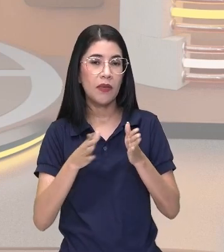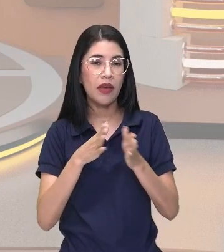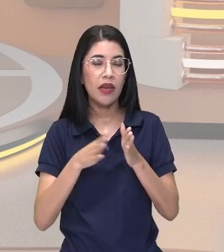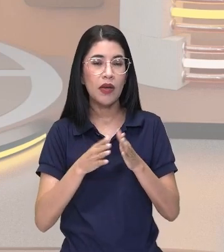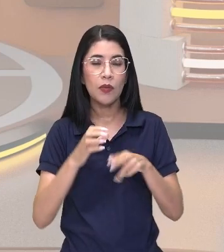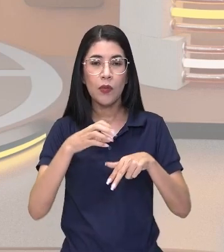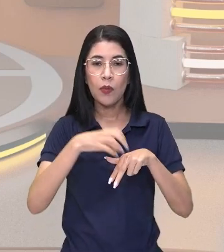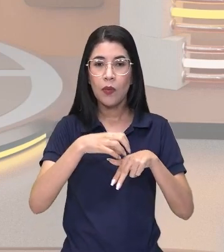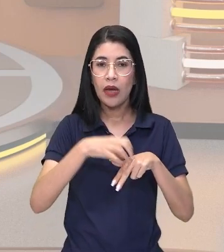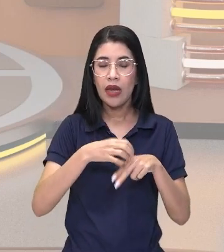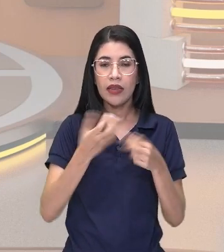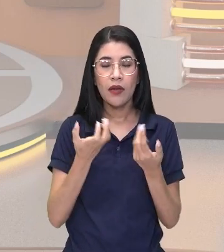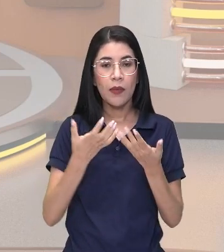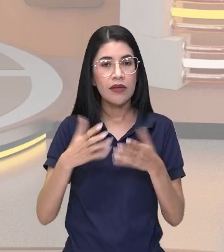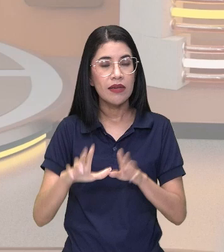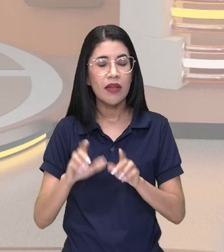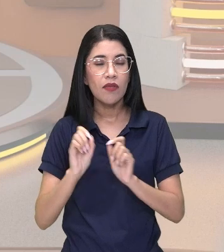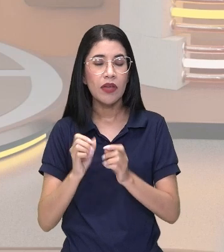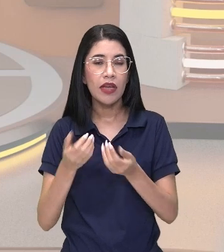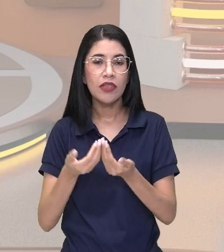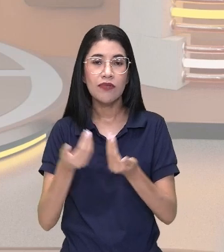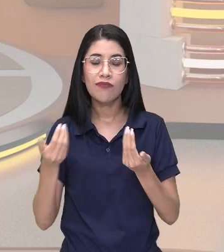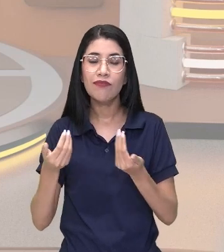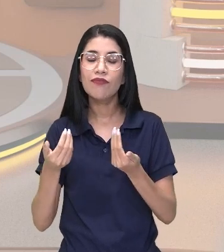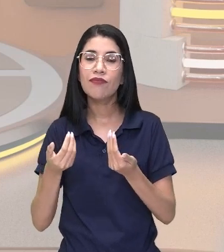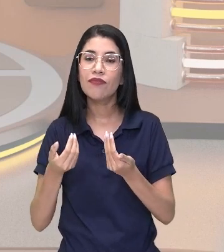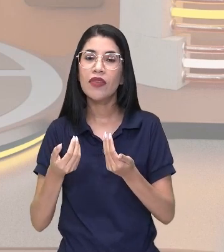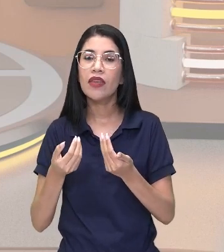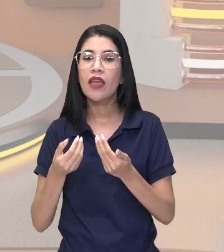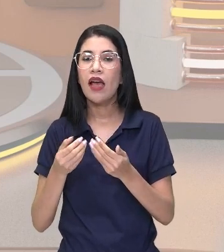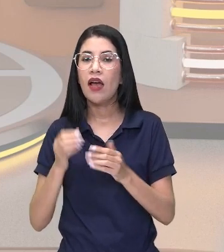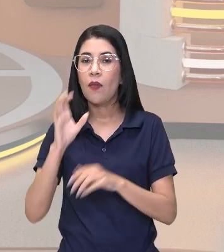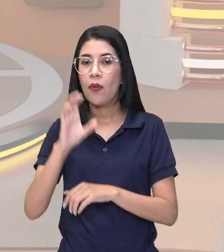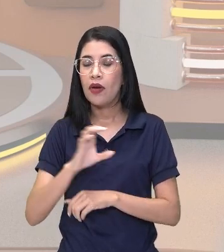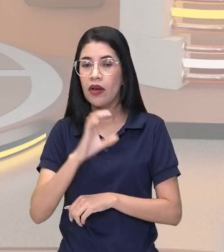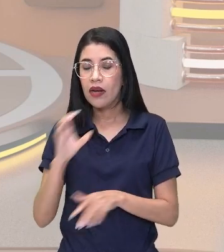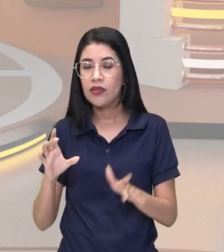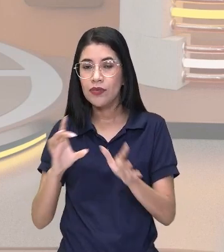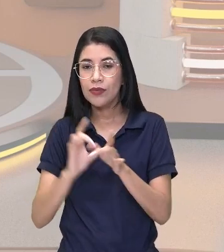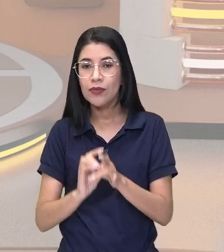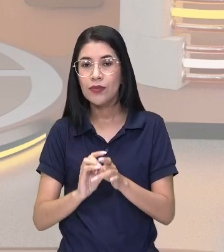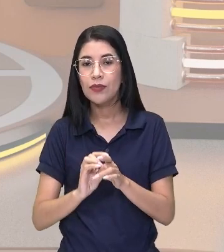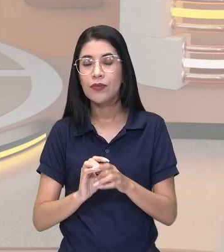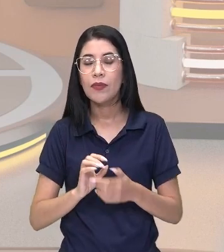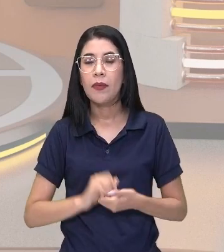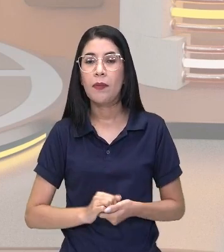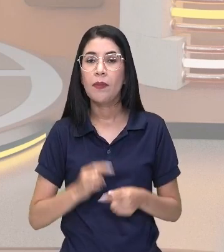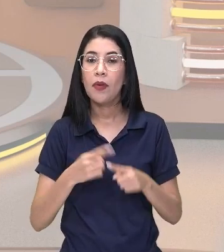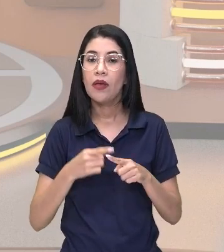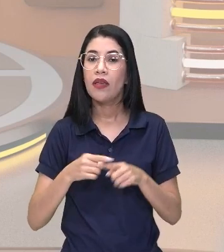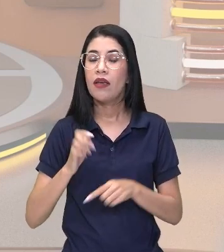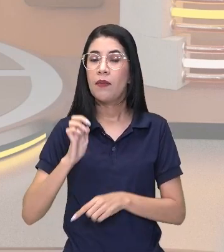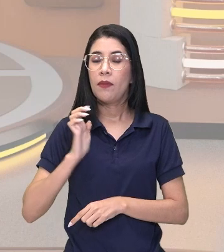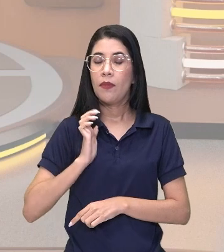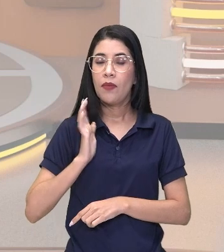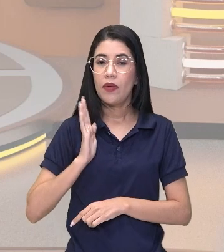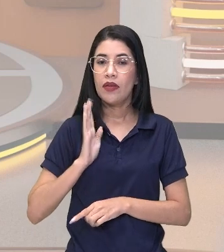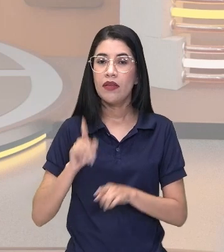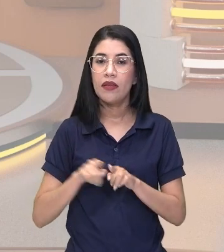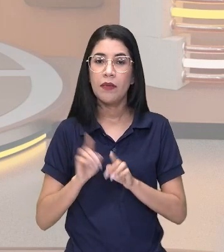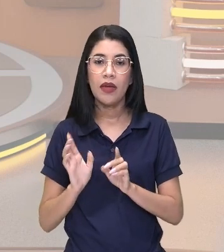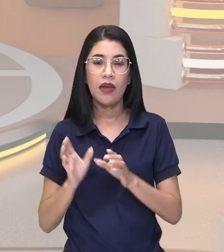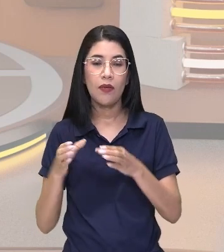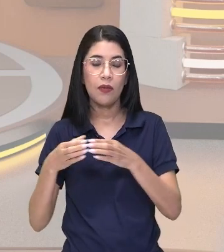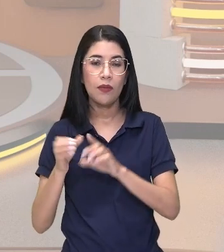toleravam dividir a sua autoridade com a igreja, como também um viés econômico, visto que para a burguesia, que era a classe